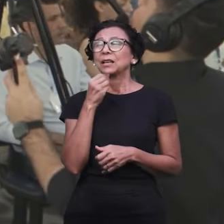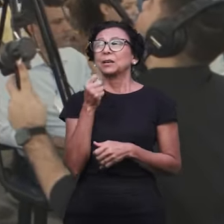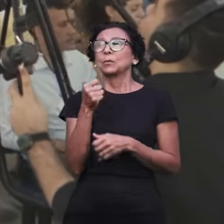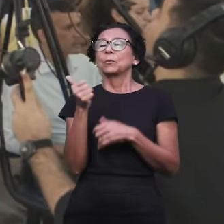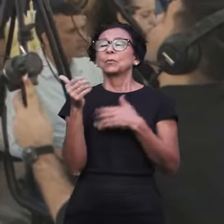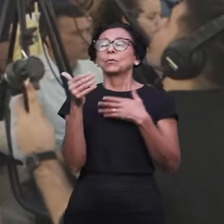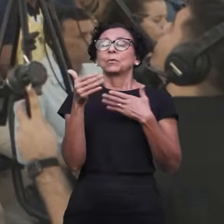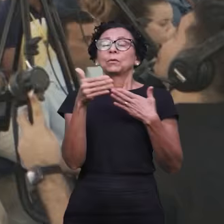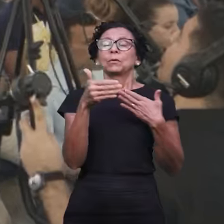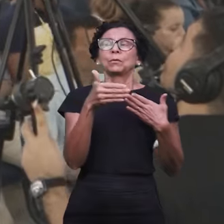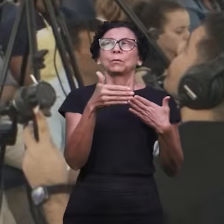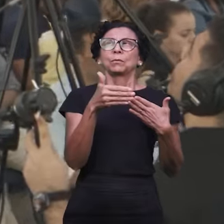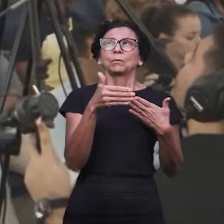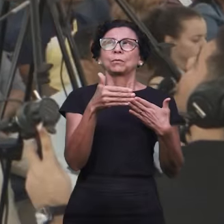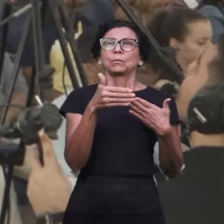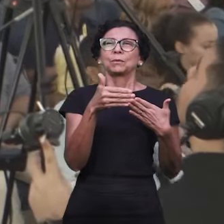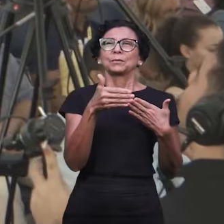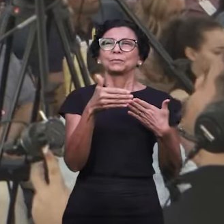naufragar